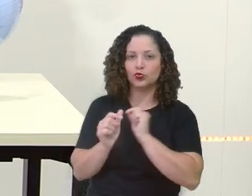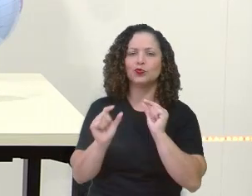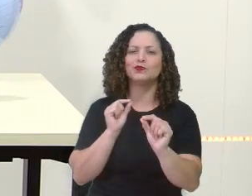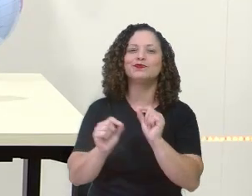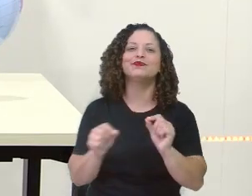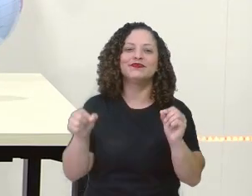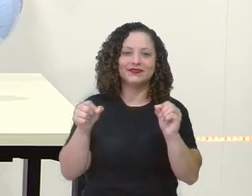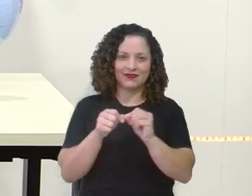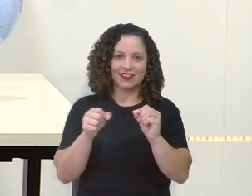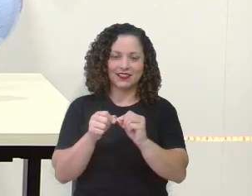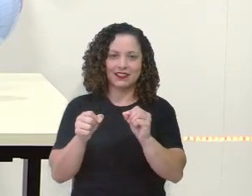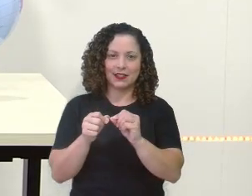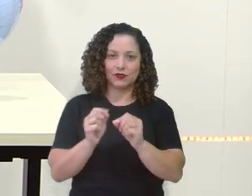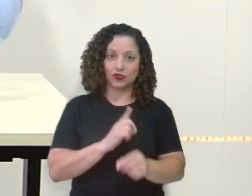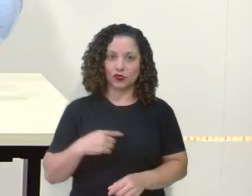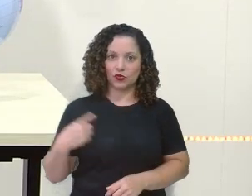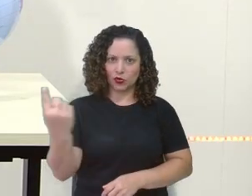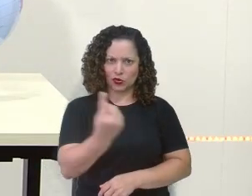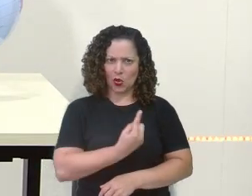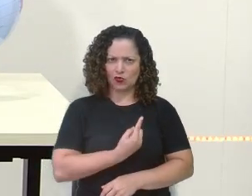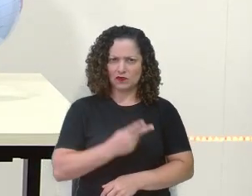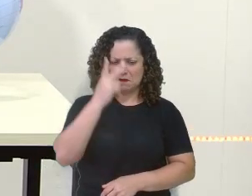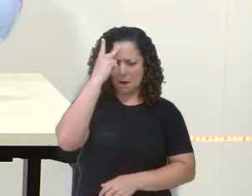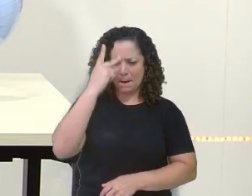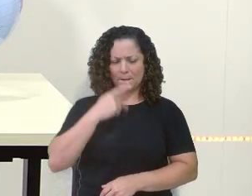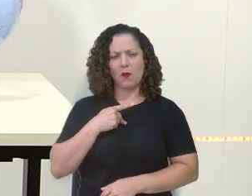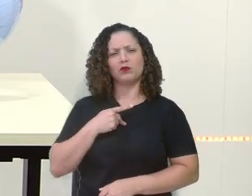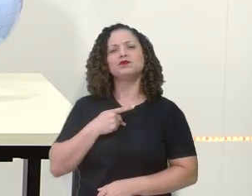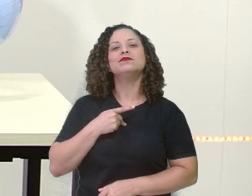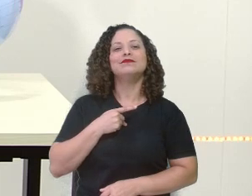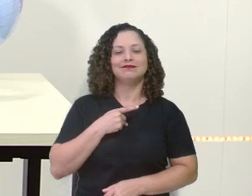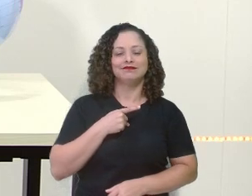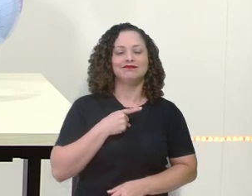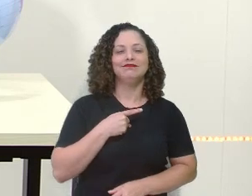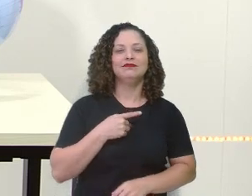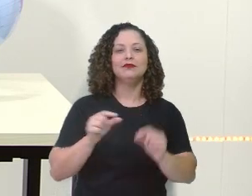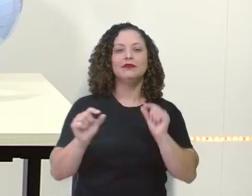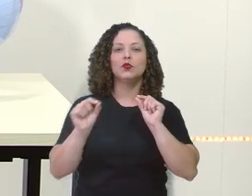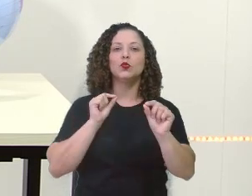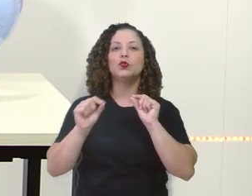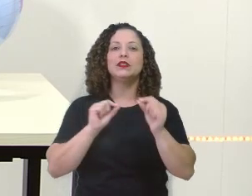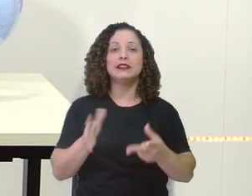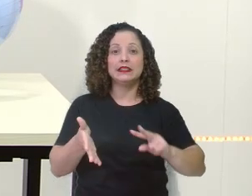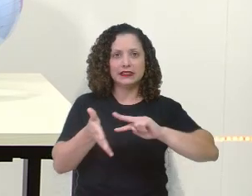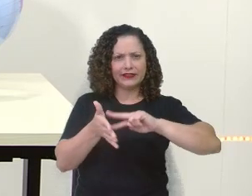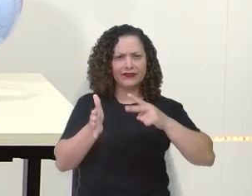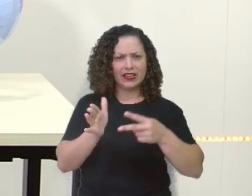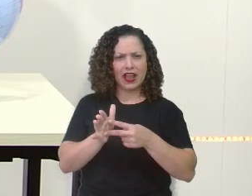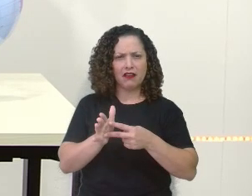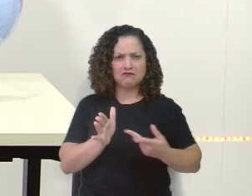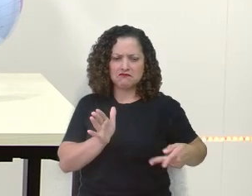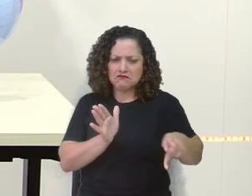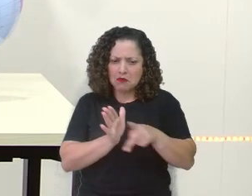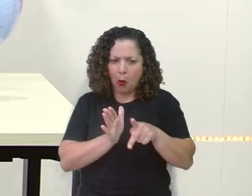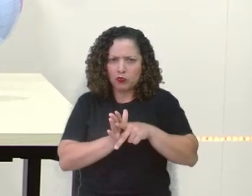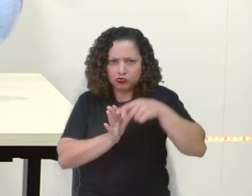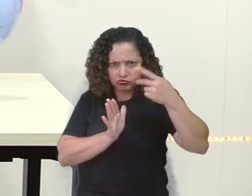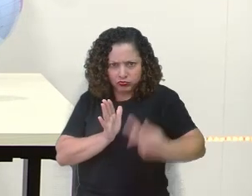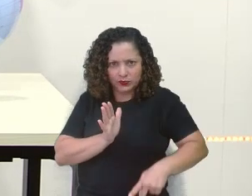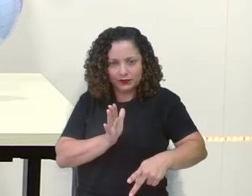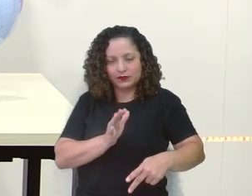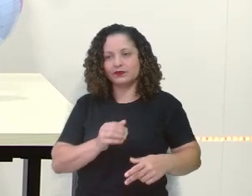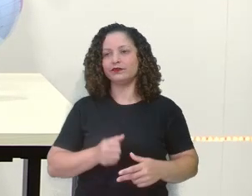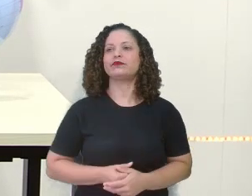não é? O nosso pertencimento, tá? O sentido de pertencer a algo.